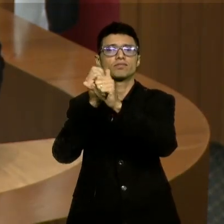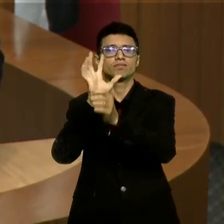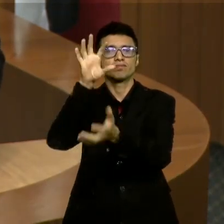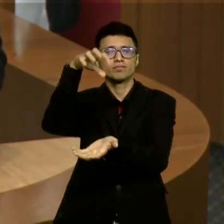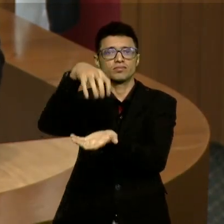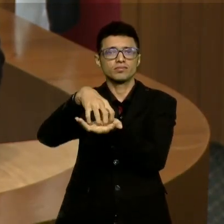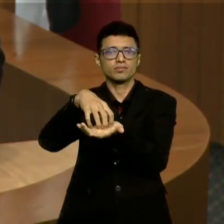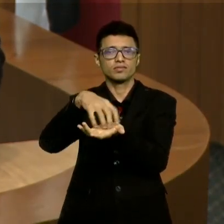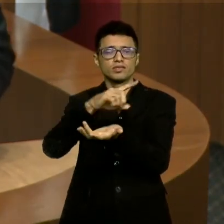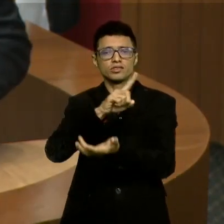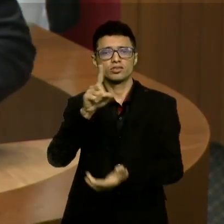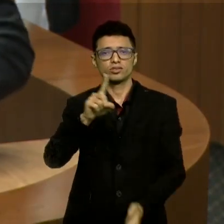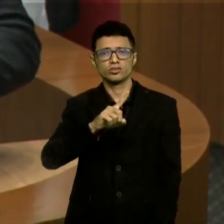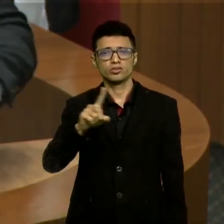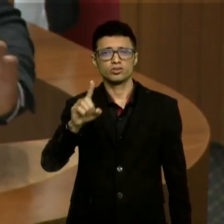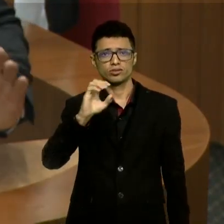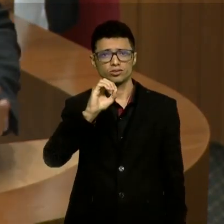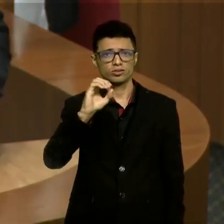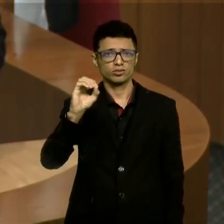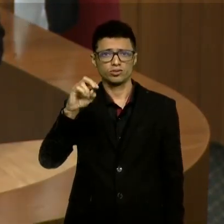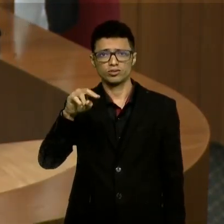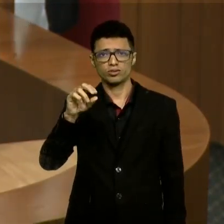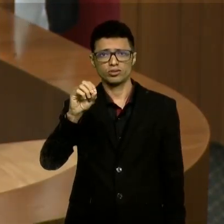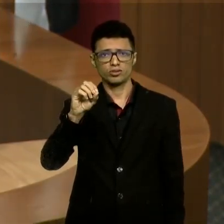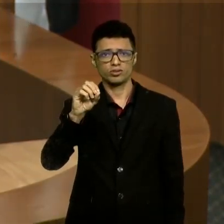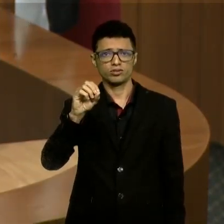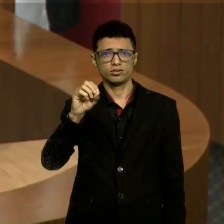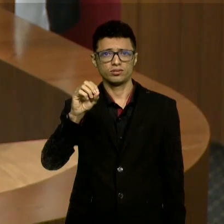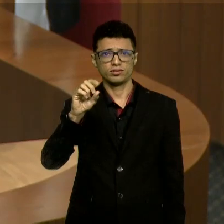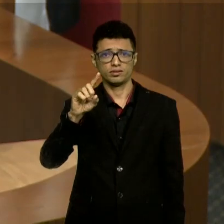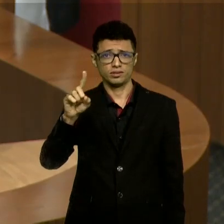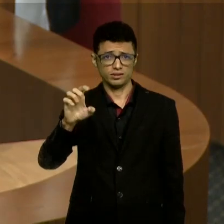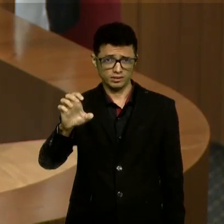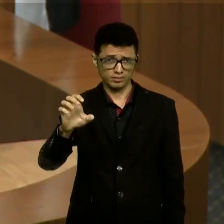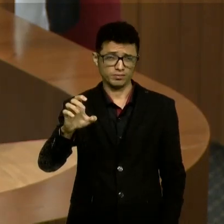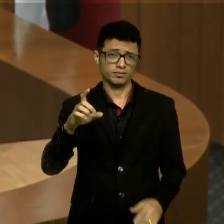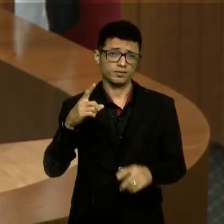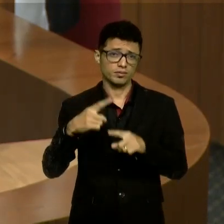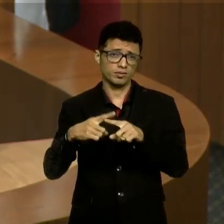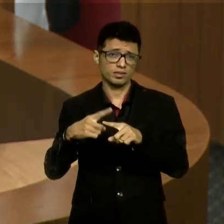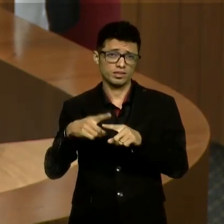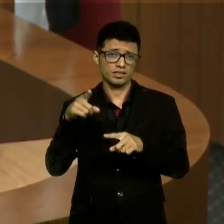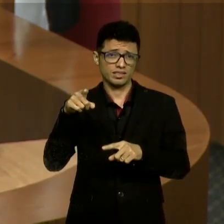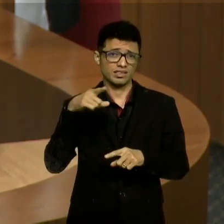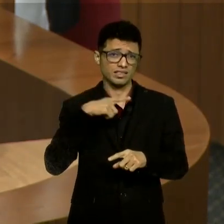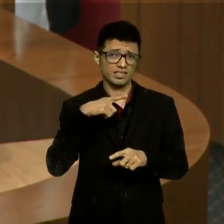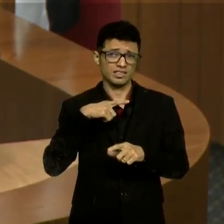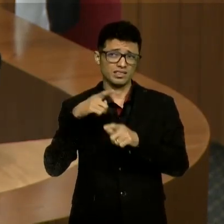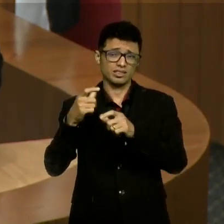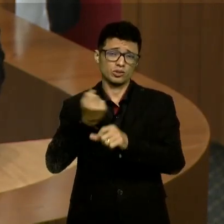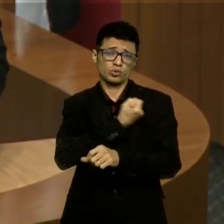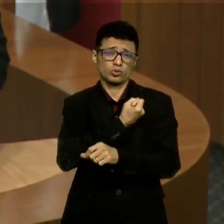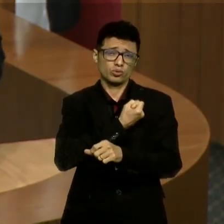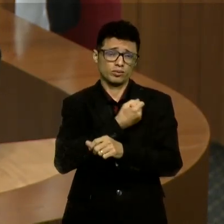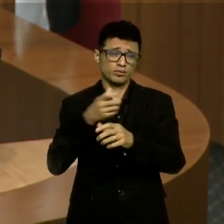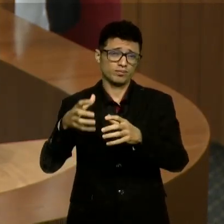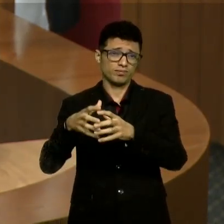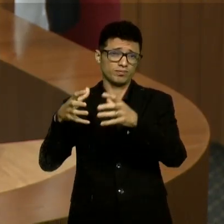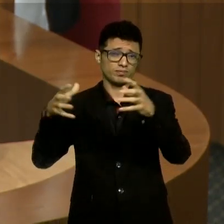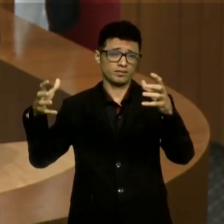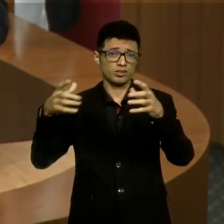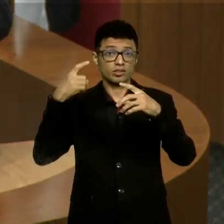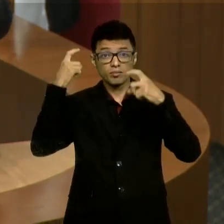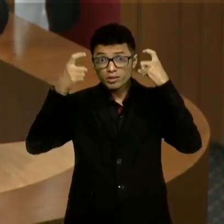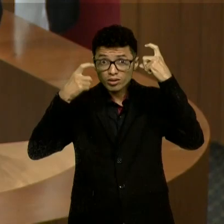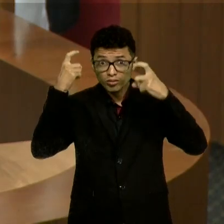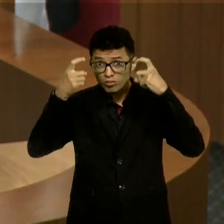cidade de Macabal. Mas, pelos números que foram levantados, assim, se tornam extremamente preocupantes, porque se nós